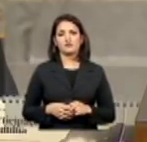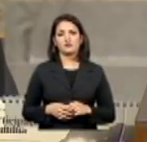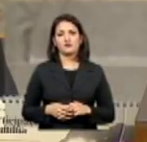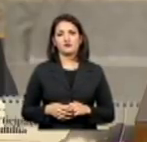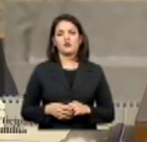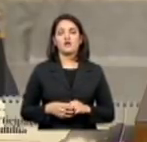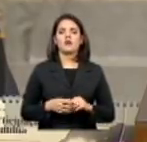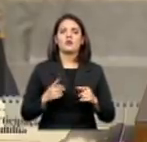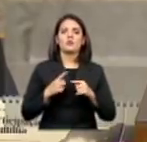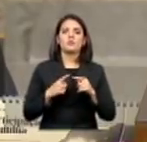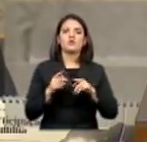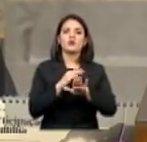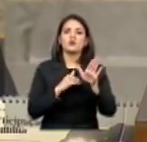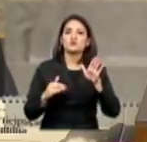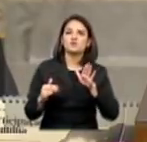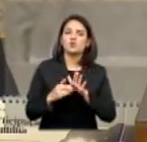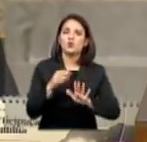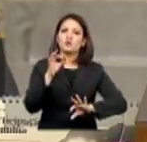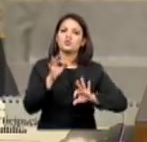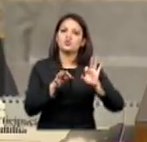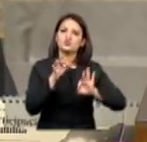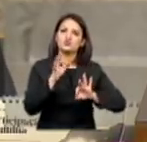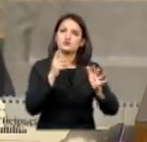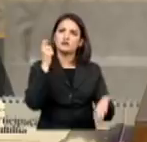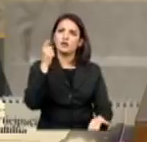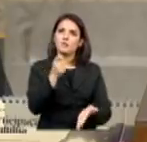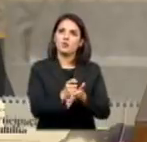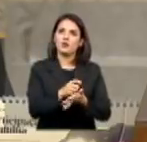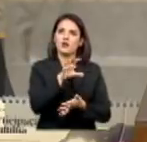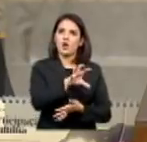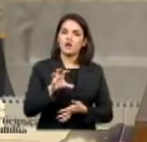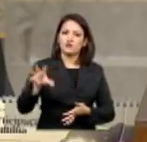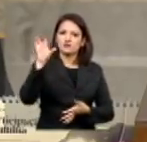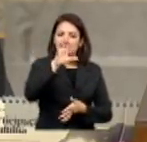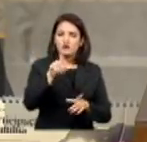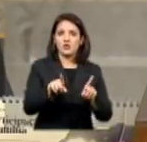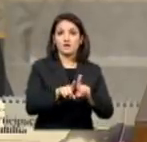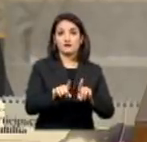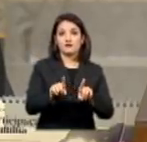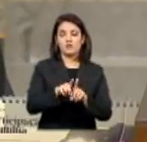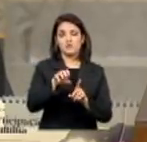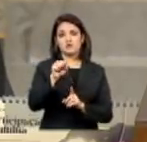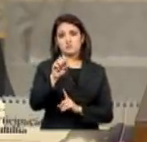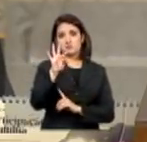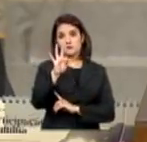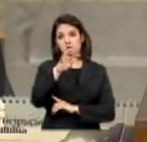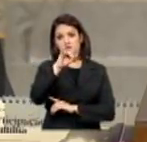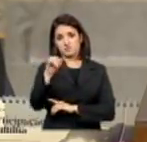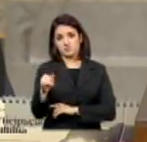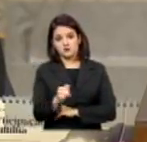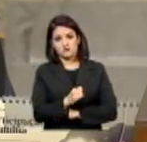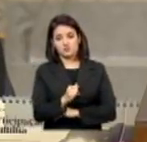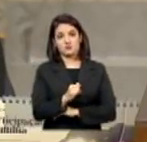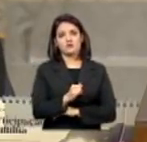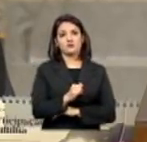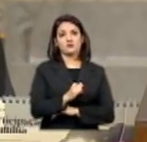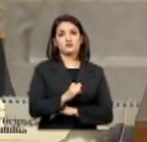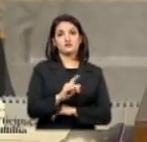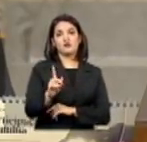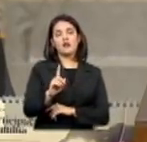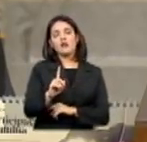regionais federais nem o próprio superior tribunal dê justiça reconheciam a nulidade de tal